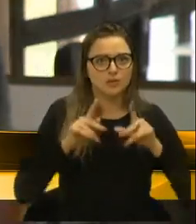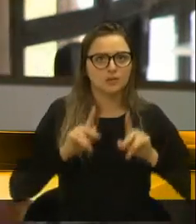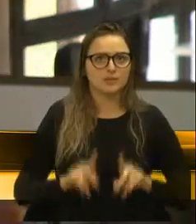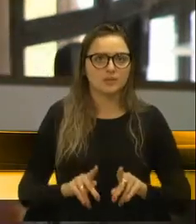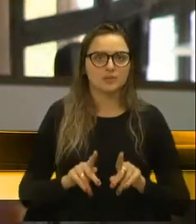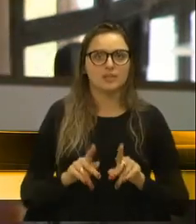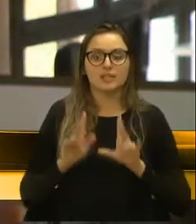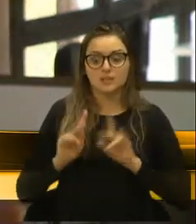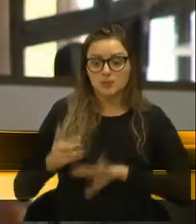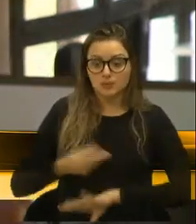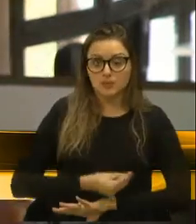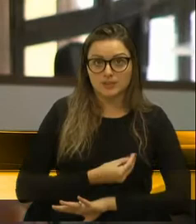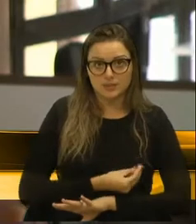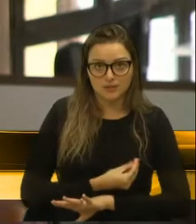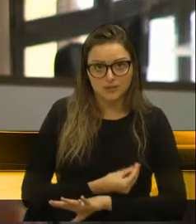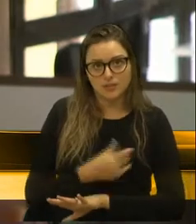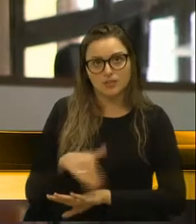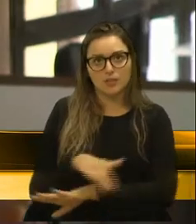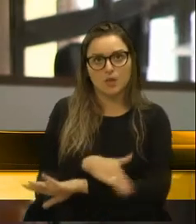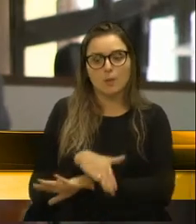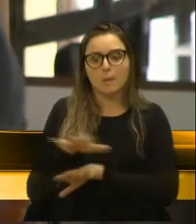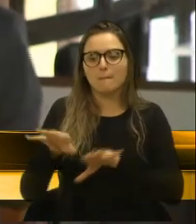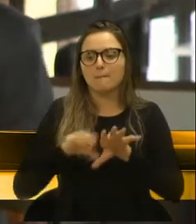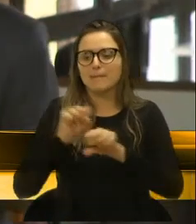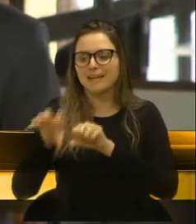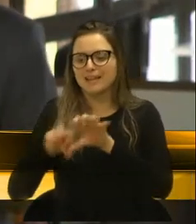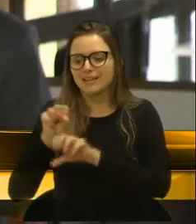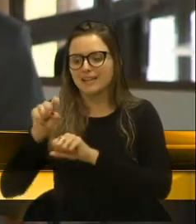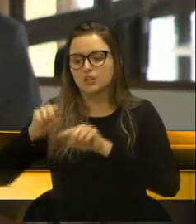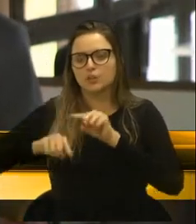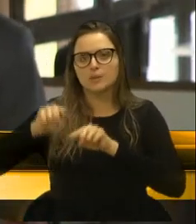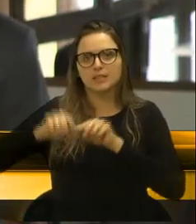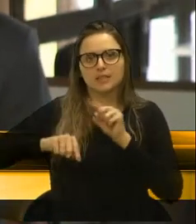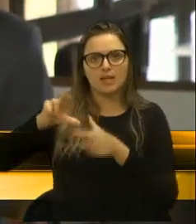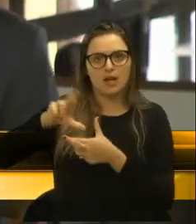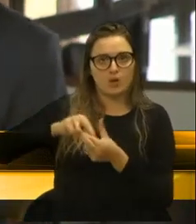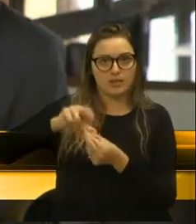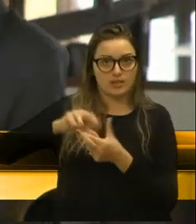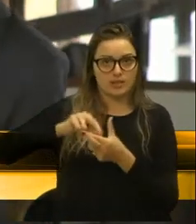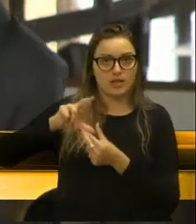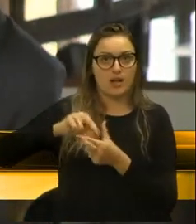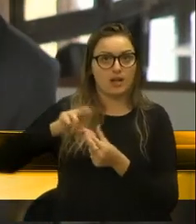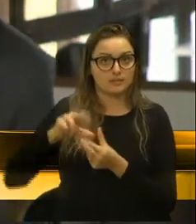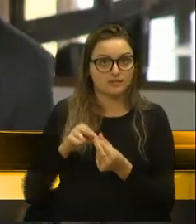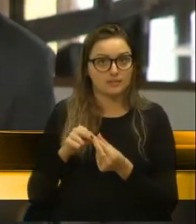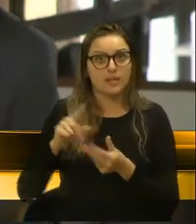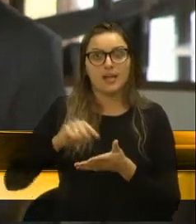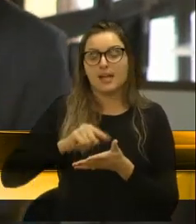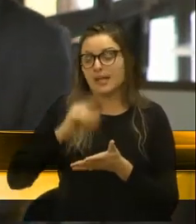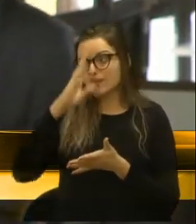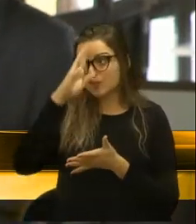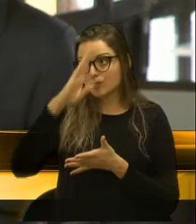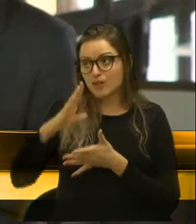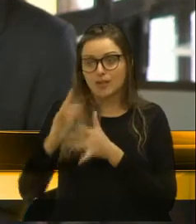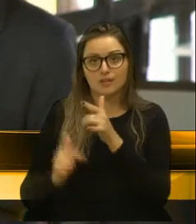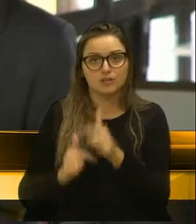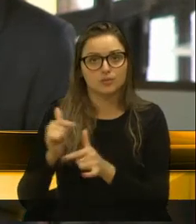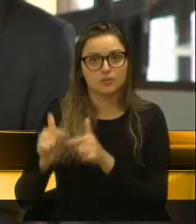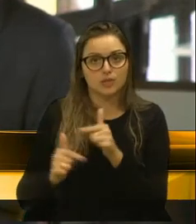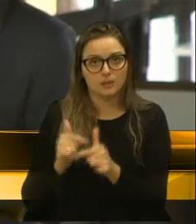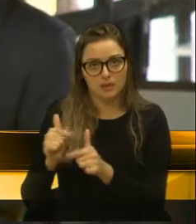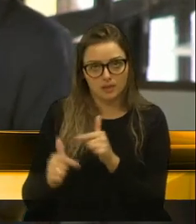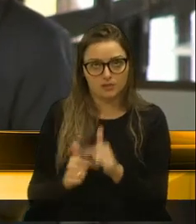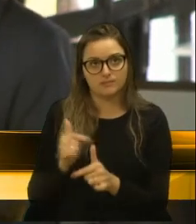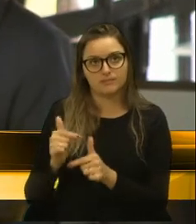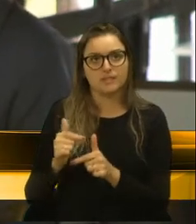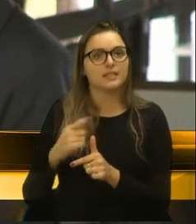ficam na rua coletando material reciclável, passam o dia trabalhando,